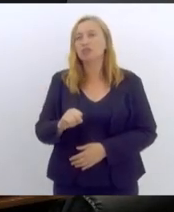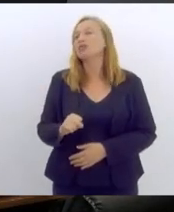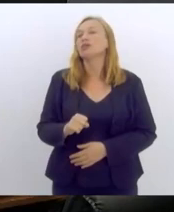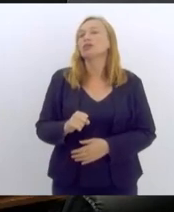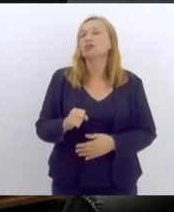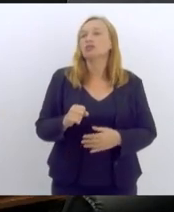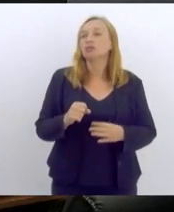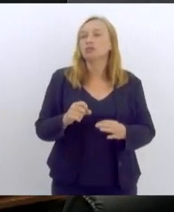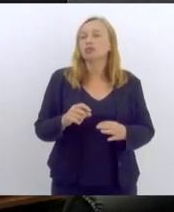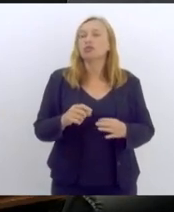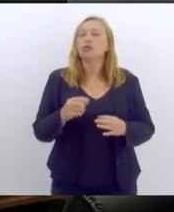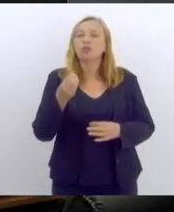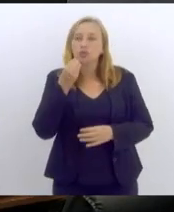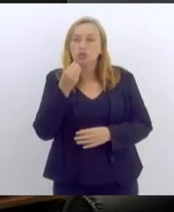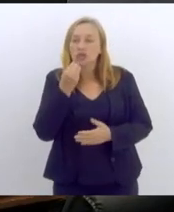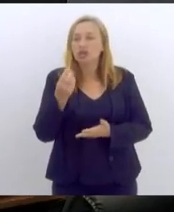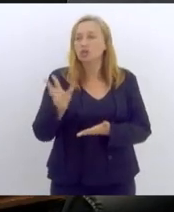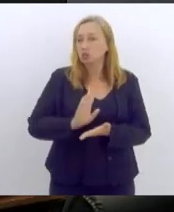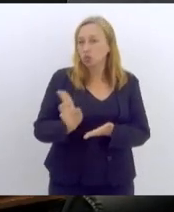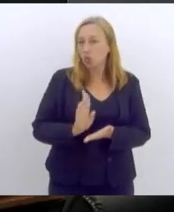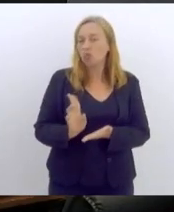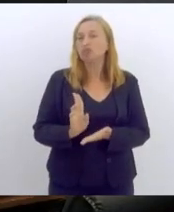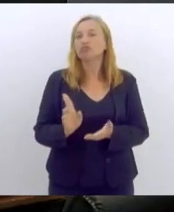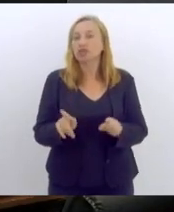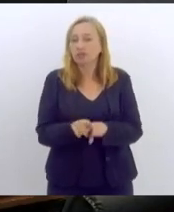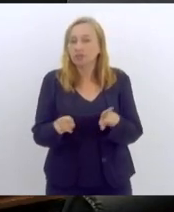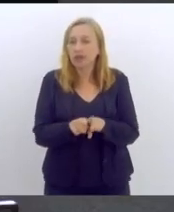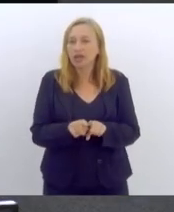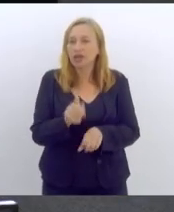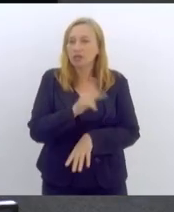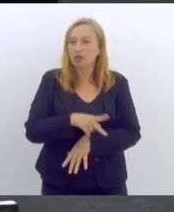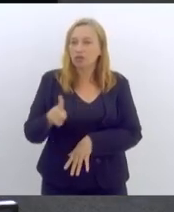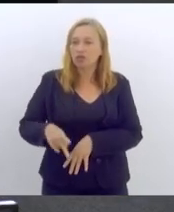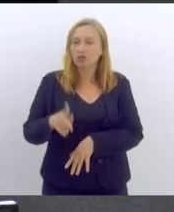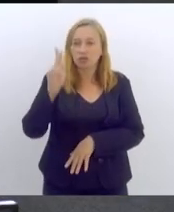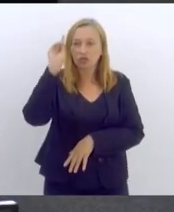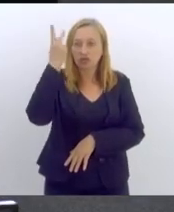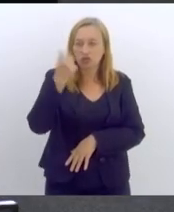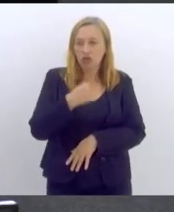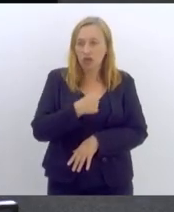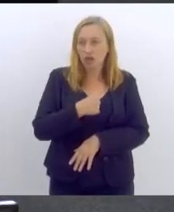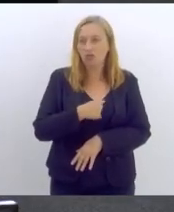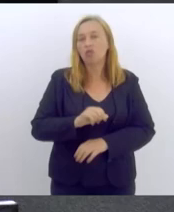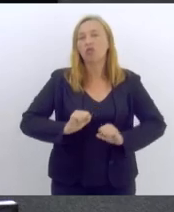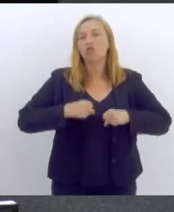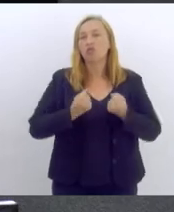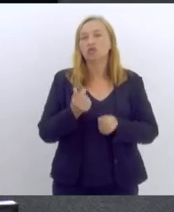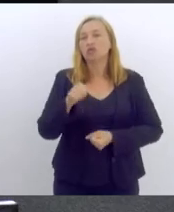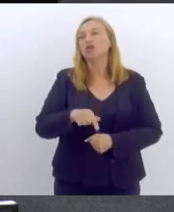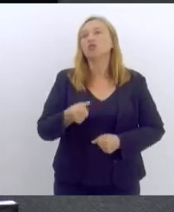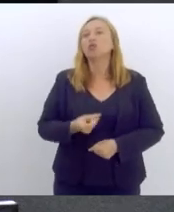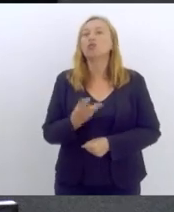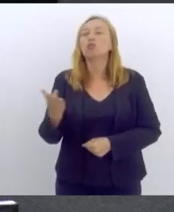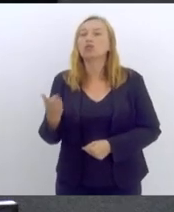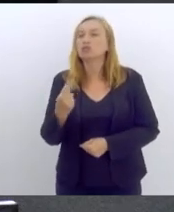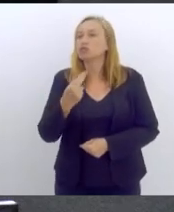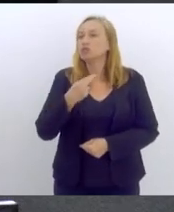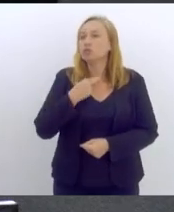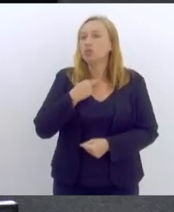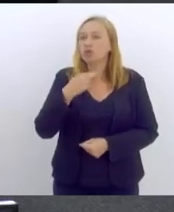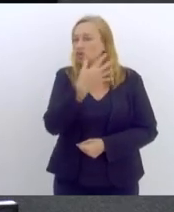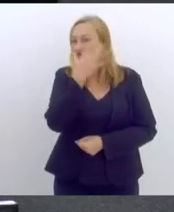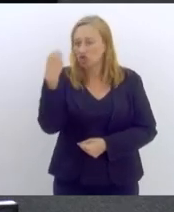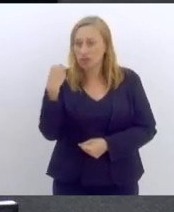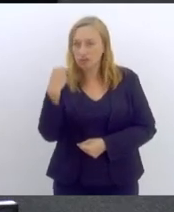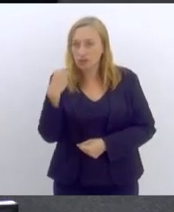moção, também tive a oportunidade de ser signatário, e na condição de professor de história, reforço aqui o quanto que a gente não pode passar pano,